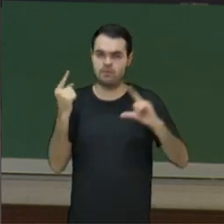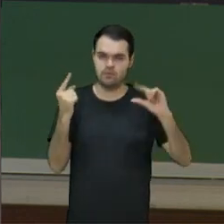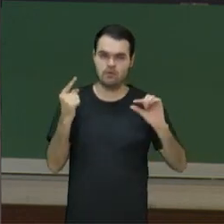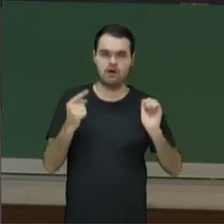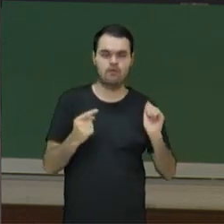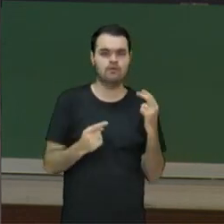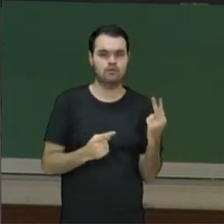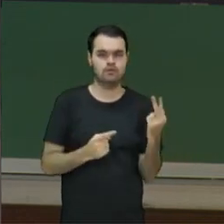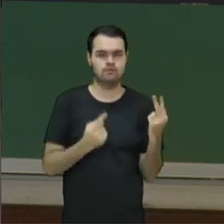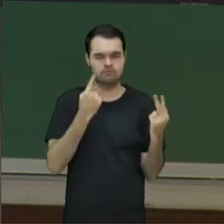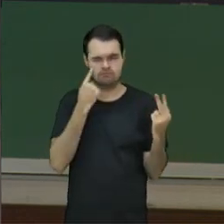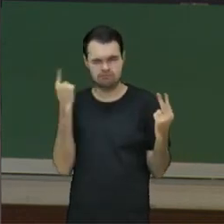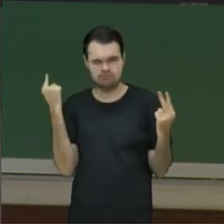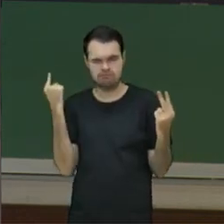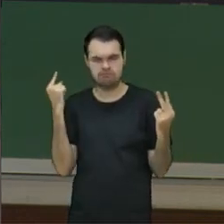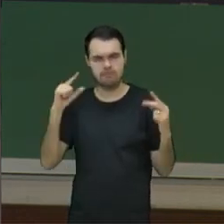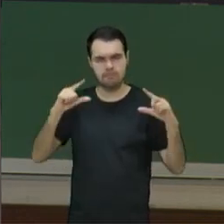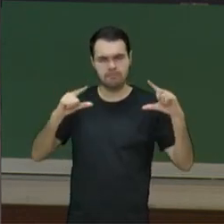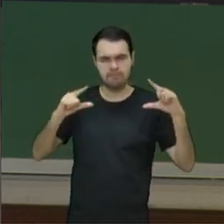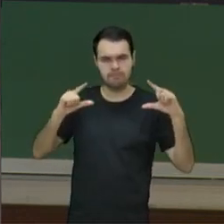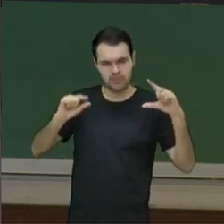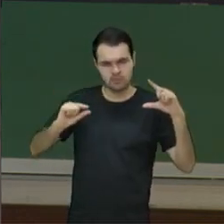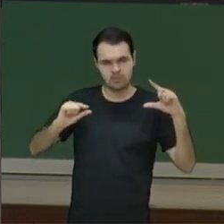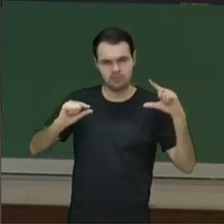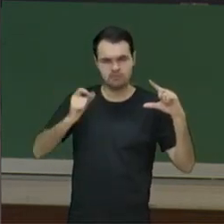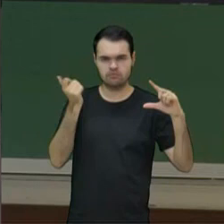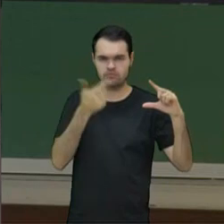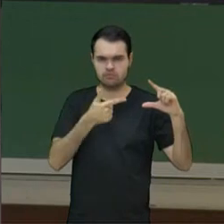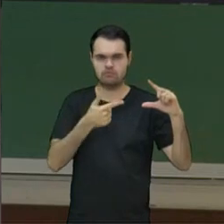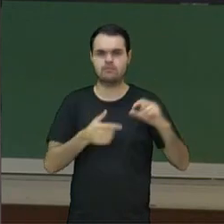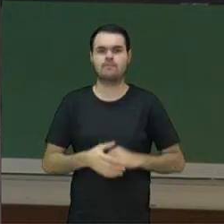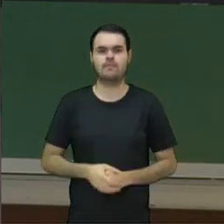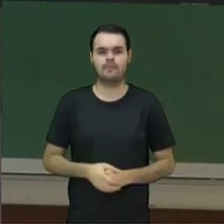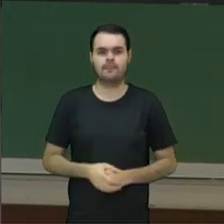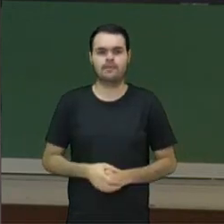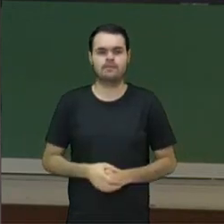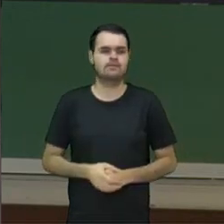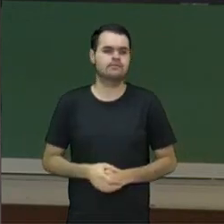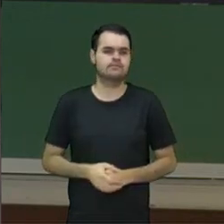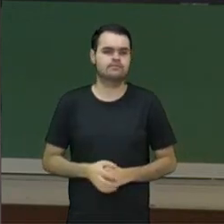alfa 2 aqui, ó, né? Por quê?